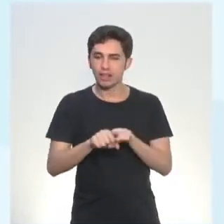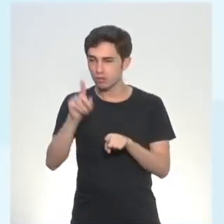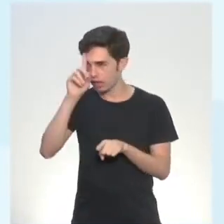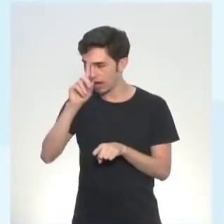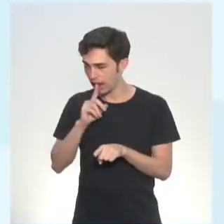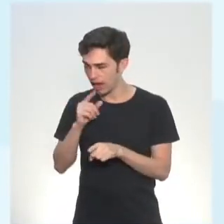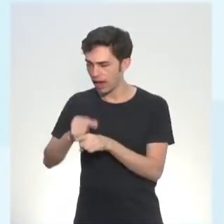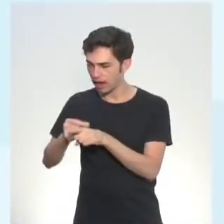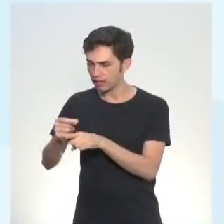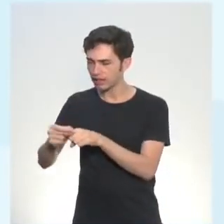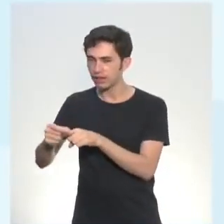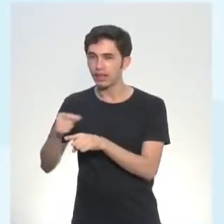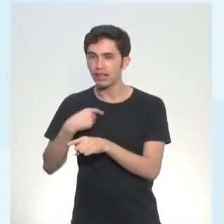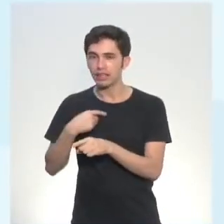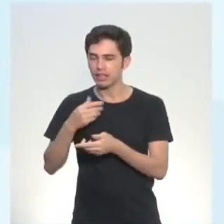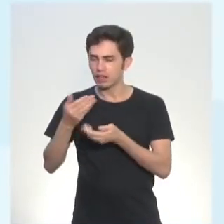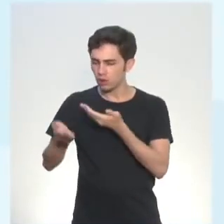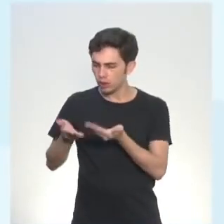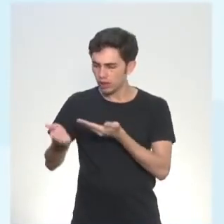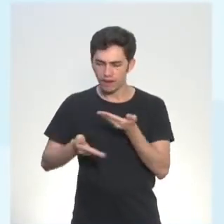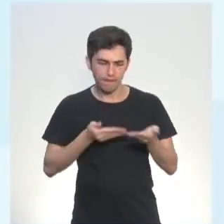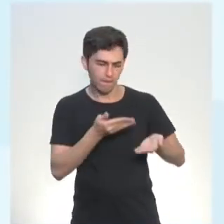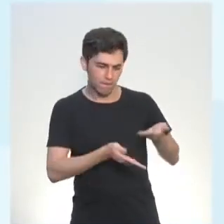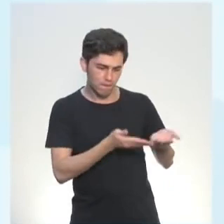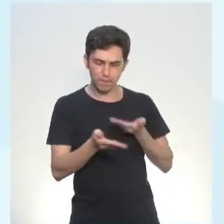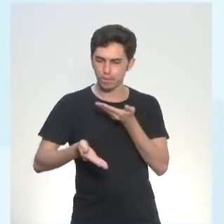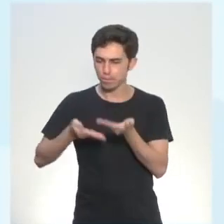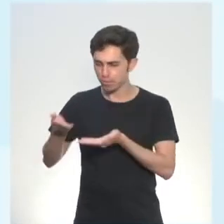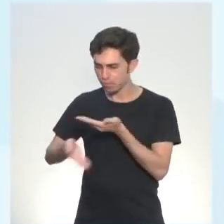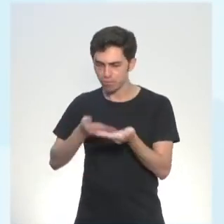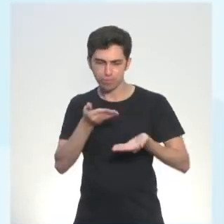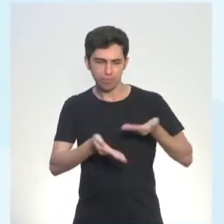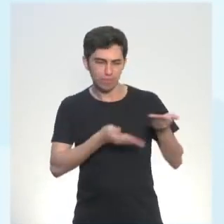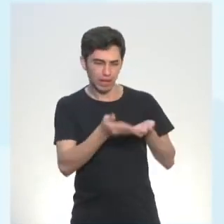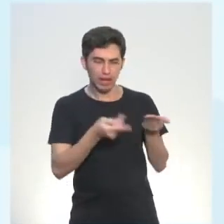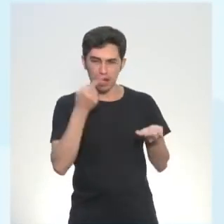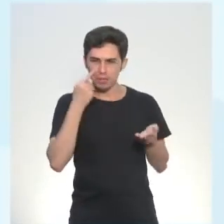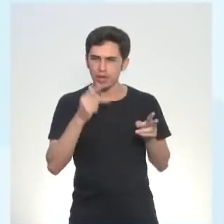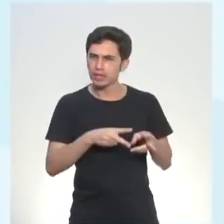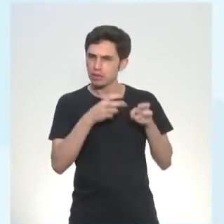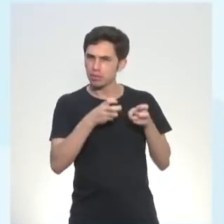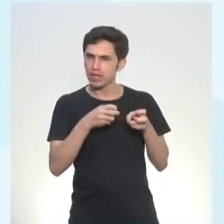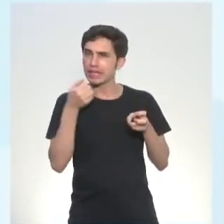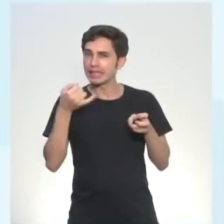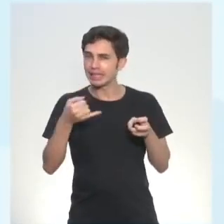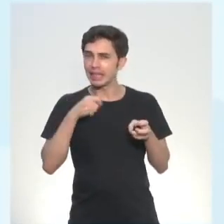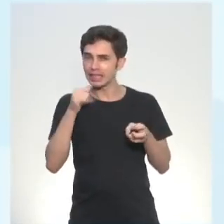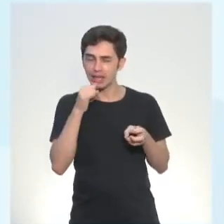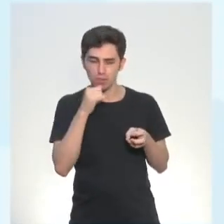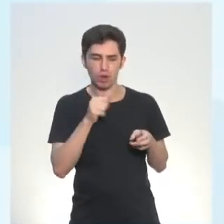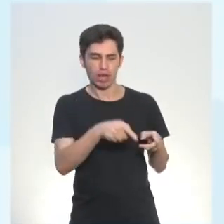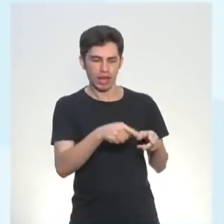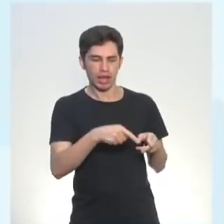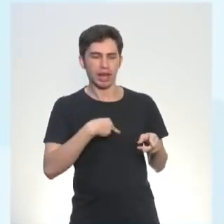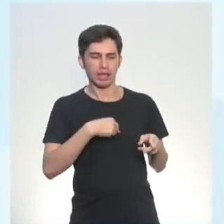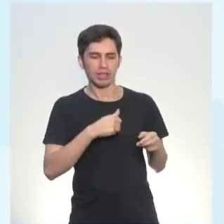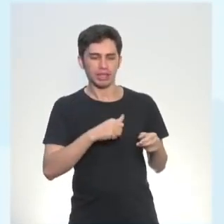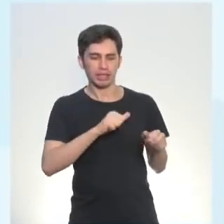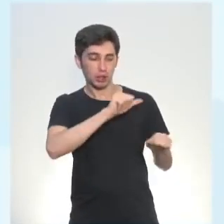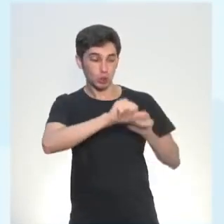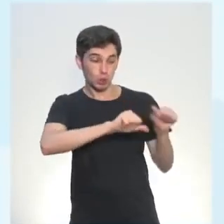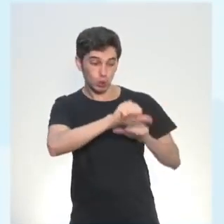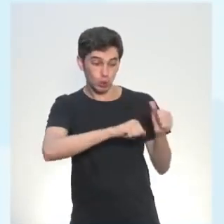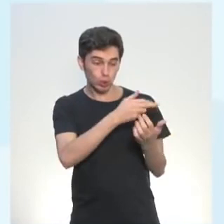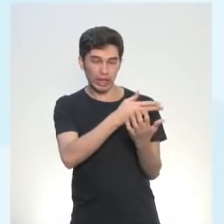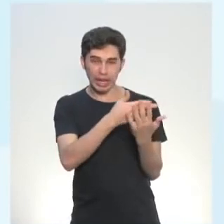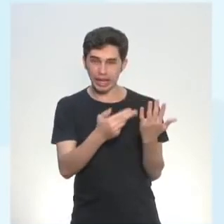aí, se essas ervilhas não mudassem as suas características, ele determinava, então, que essas ervilhas eram as parentais, ou